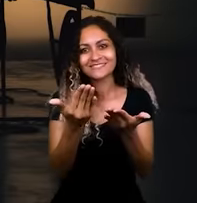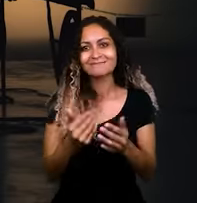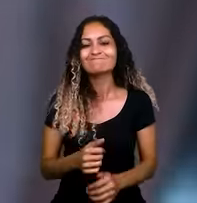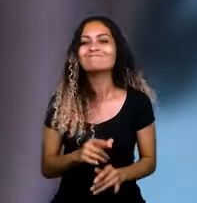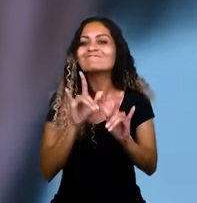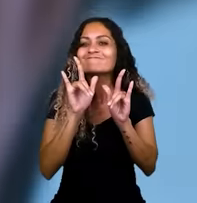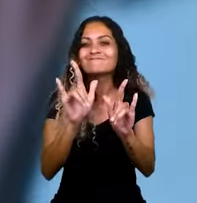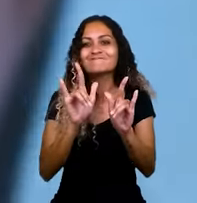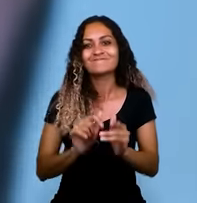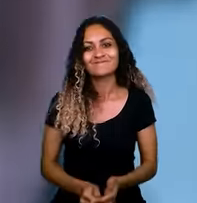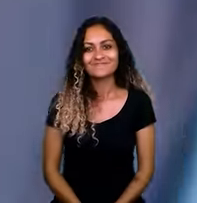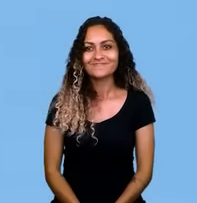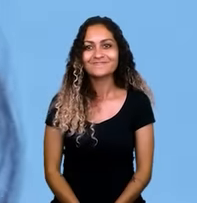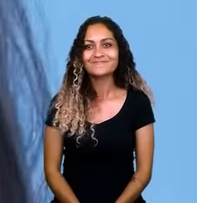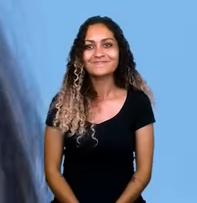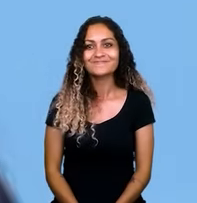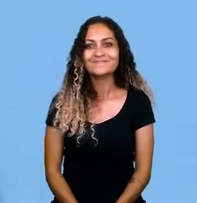para você. Te amo.